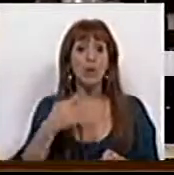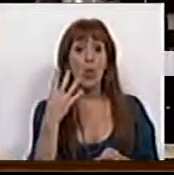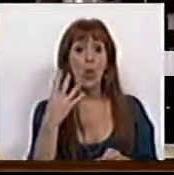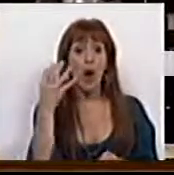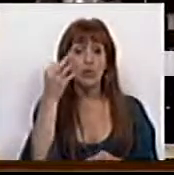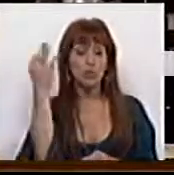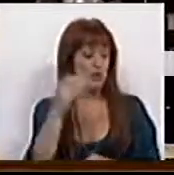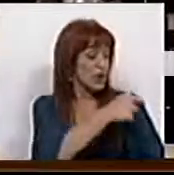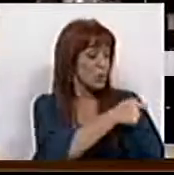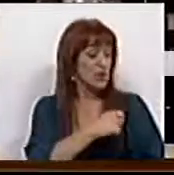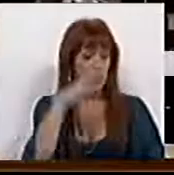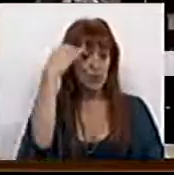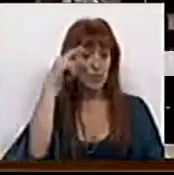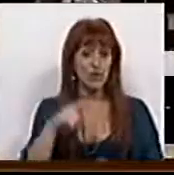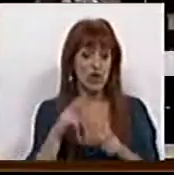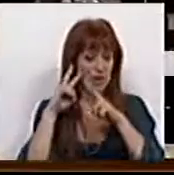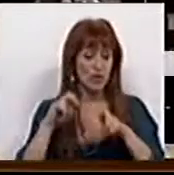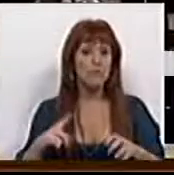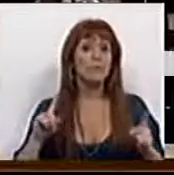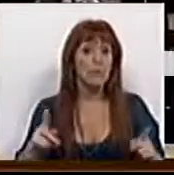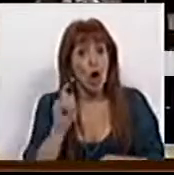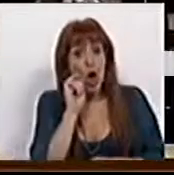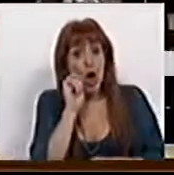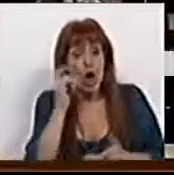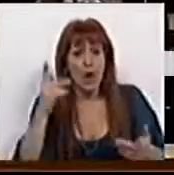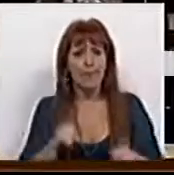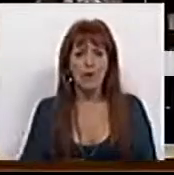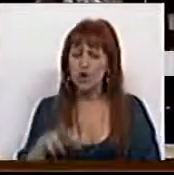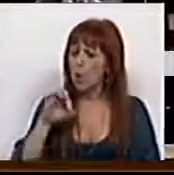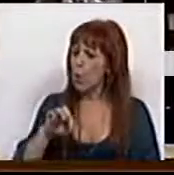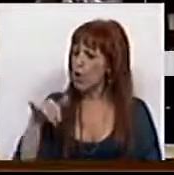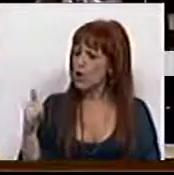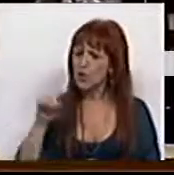70,4% dos representantes dos docentes e dos investigadores são homens.